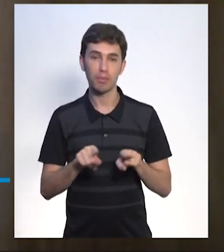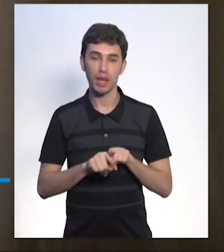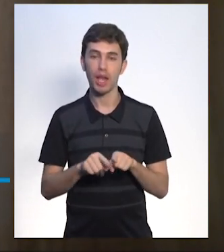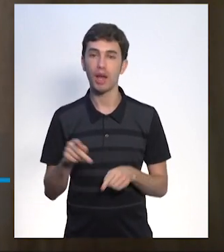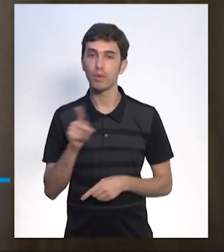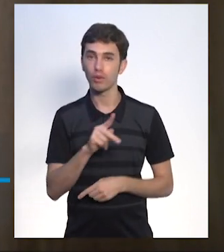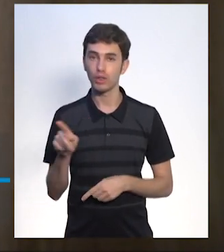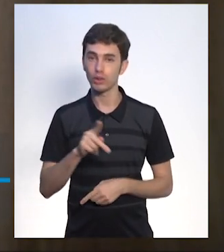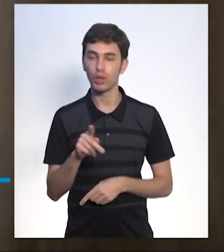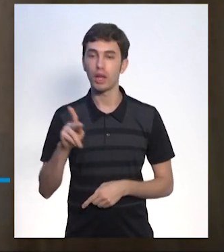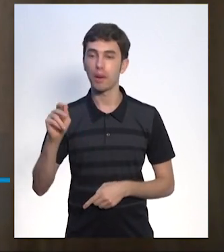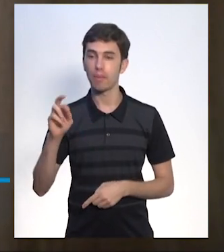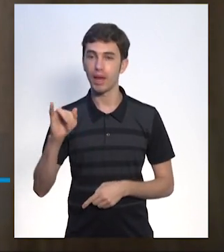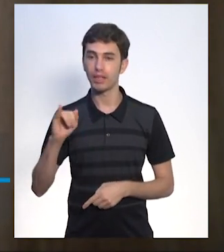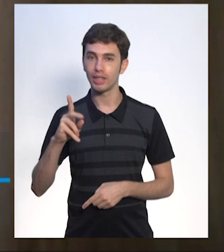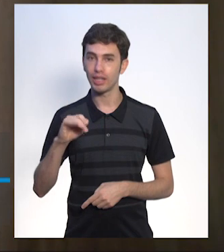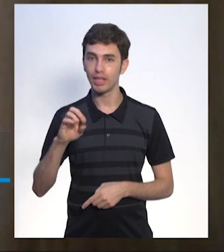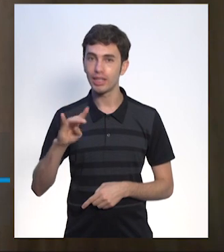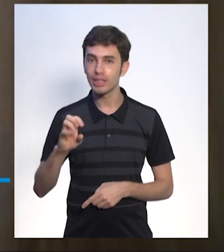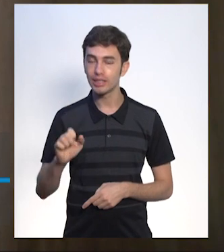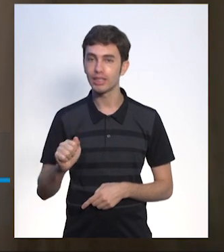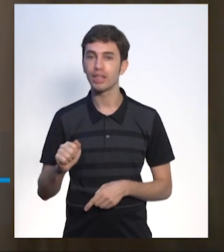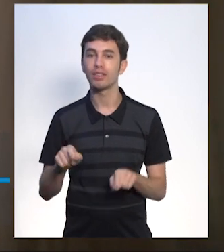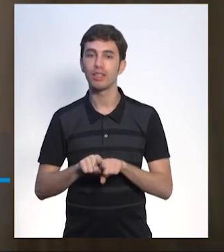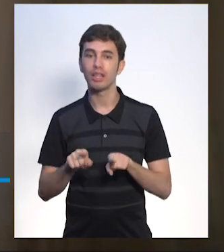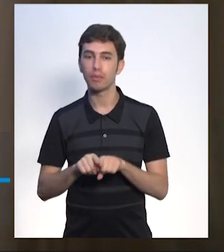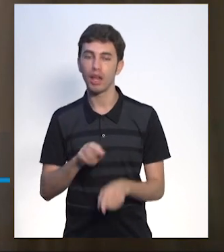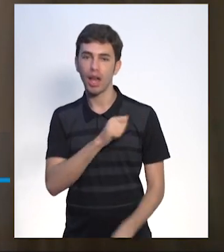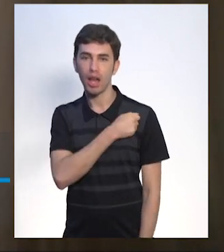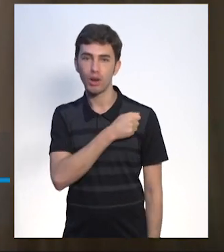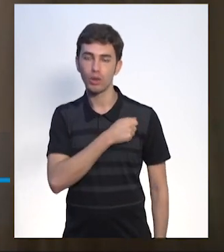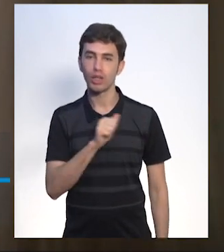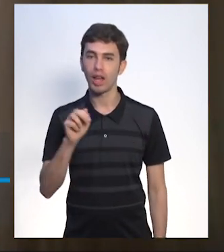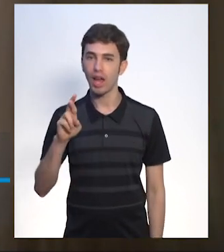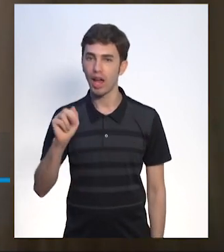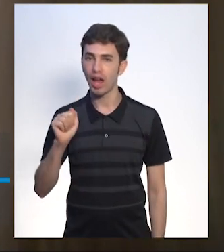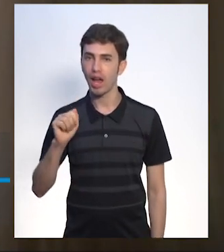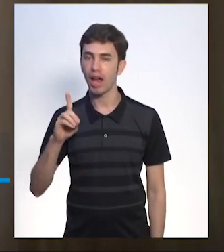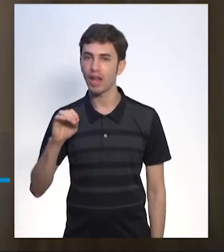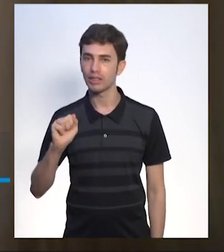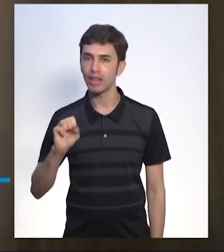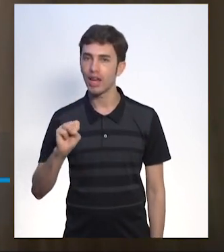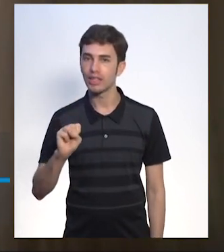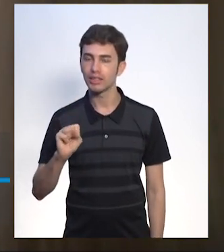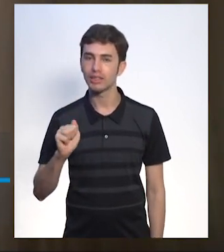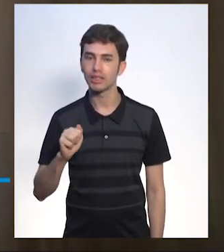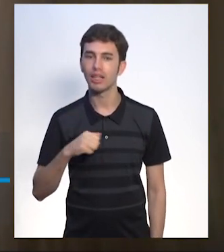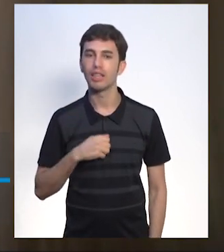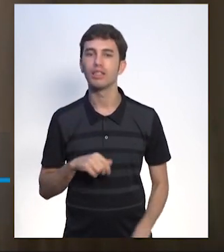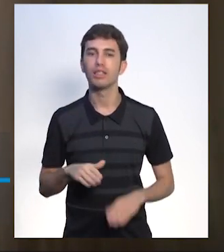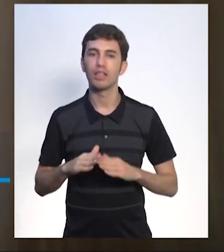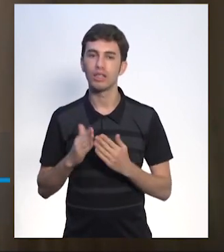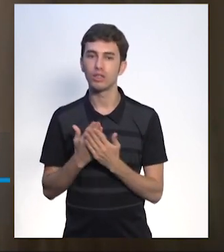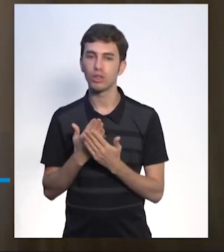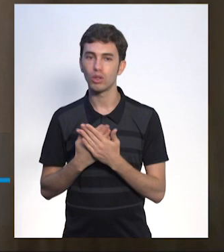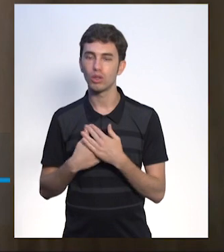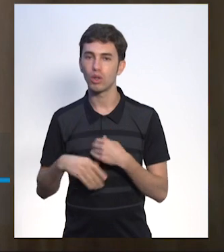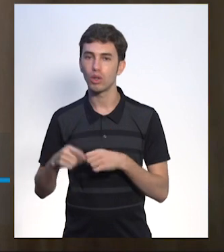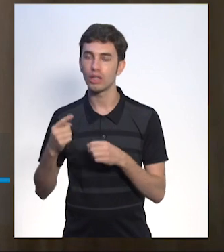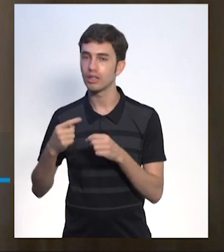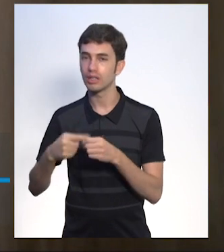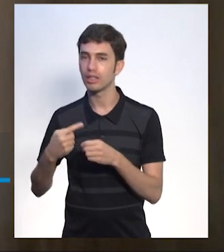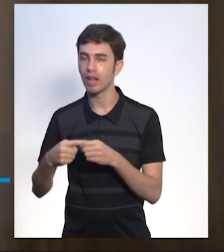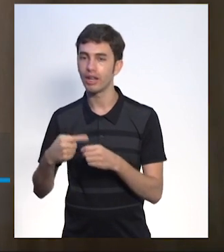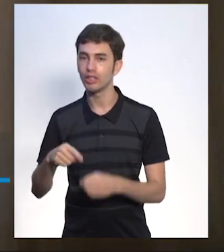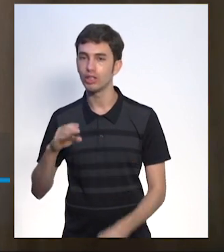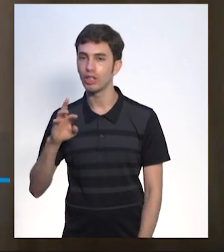professora Patrícia e a aluna Radassa, do sexto A da Escola Antônio Fernandes de Registro.